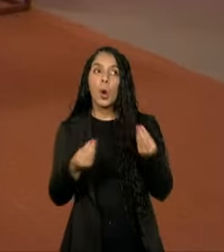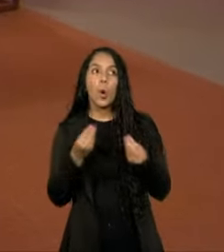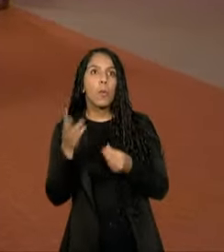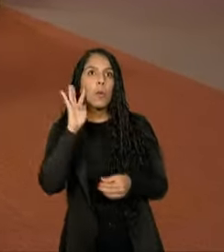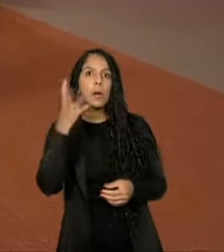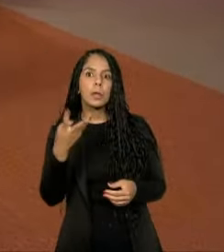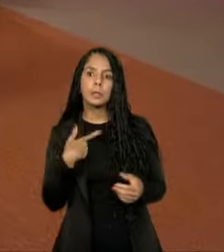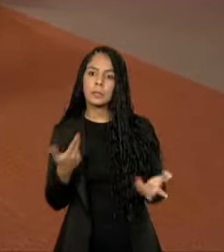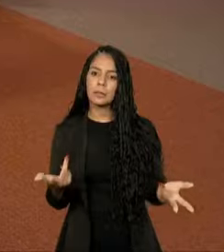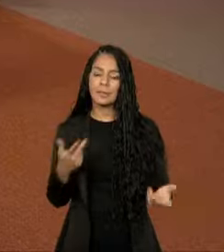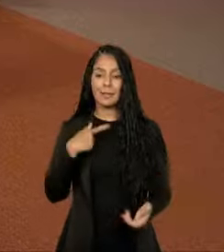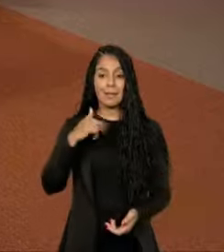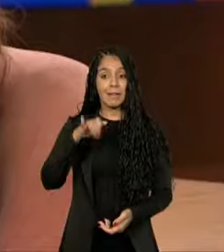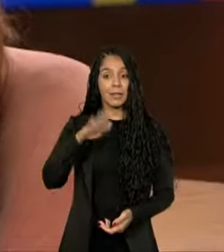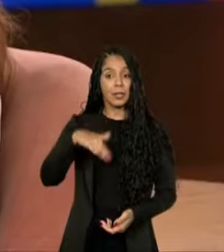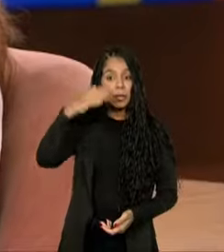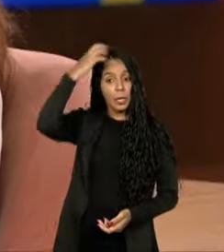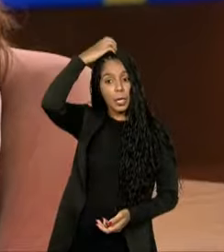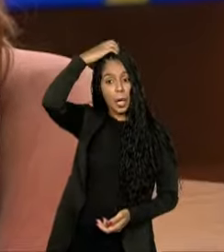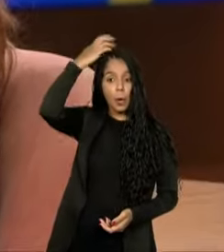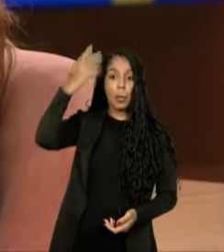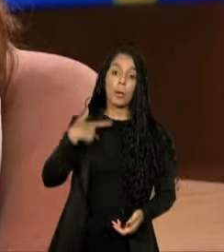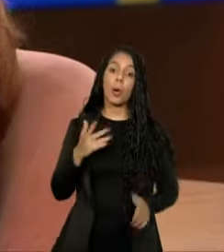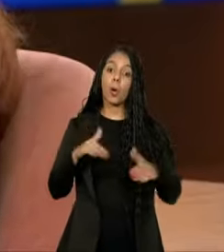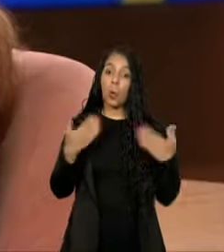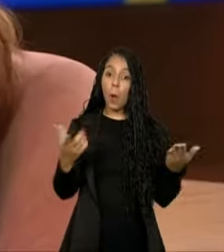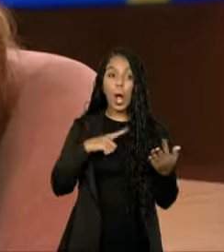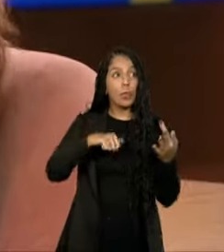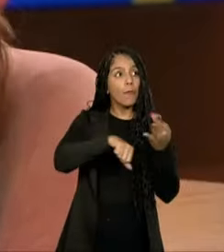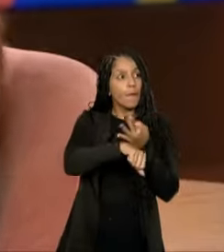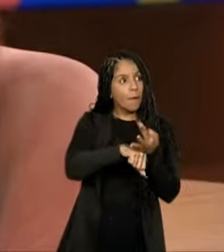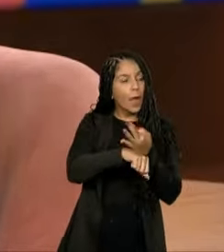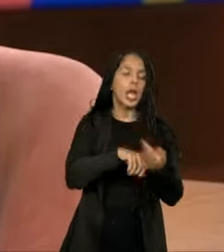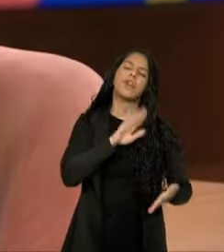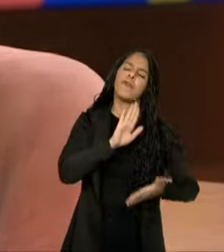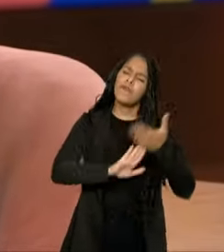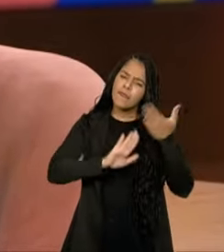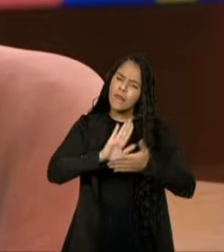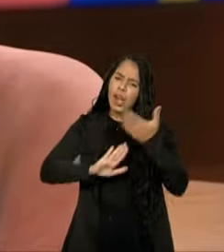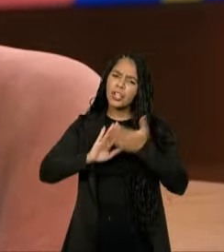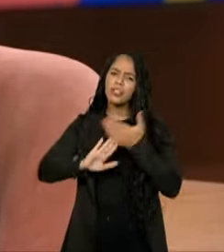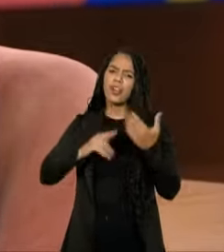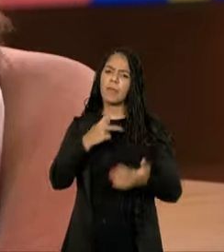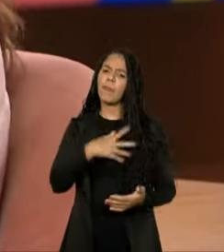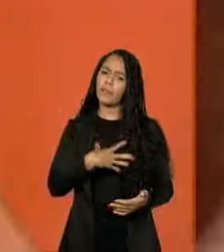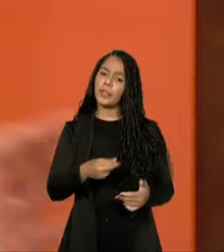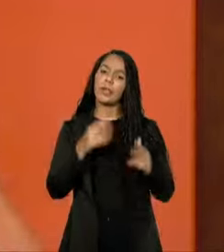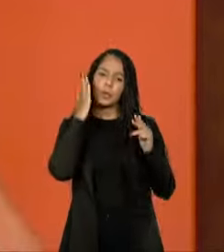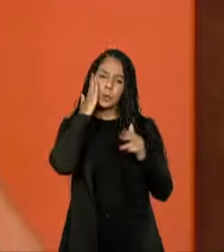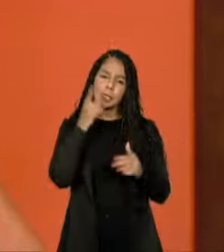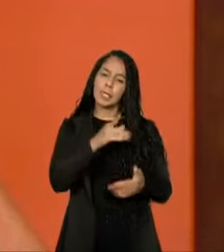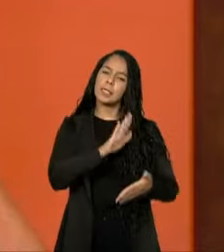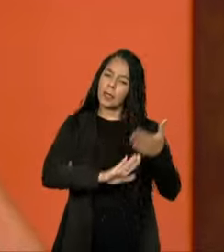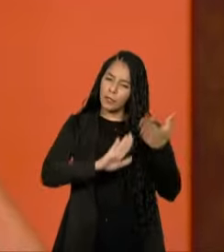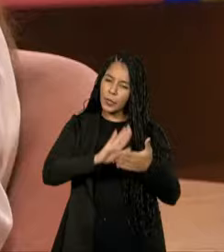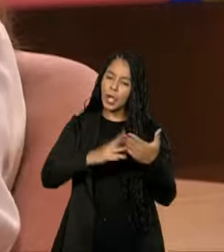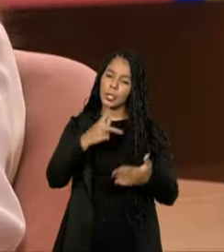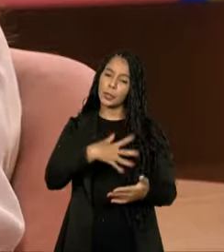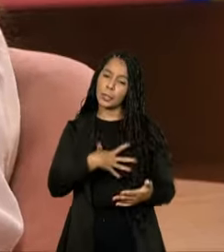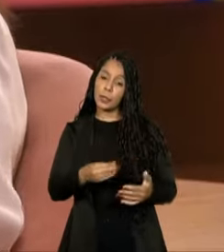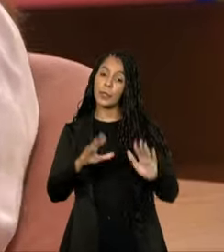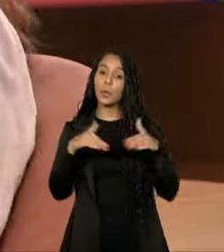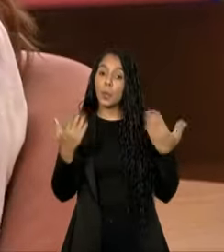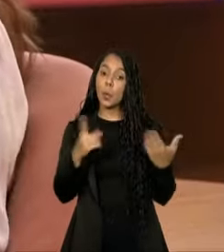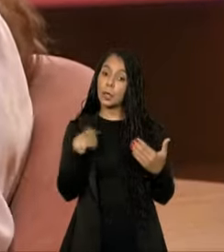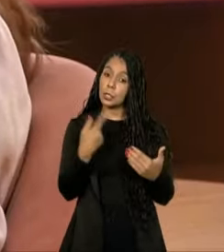que eu fazia era isso. A culpa, férias, a quando eu tirava é férias, quando eu tinha tempo, viajava muito, como você viaja com os seus também, Fátima, que eu sei como vocês devem viajar quando a gente